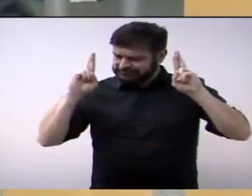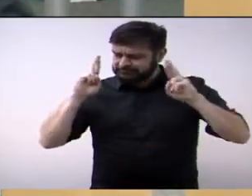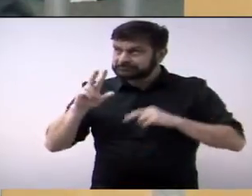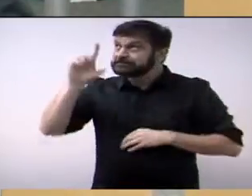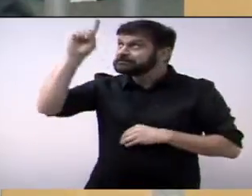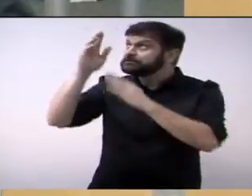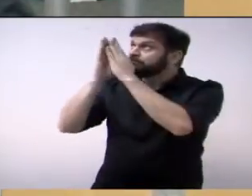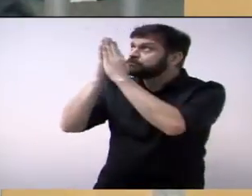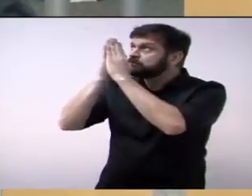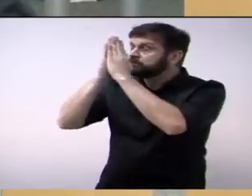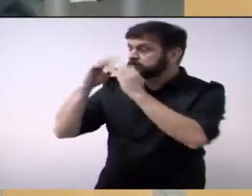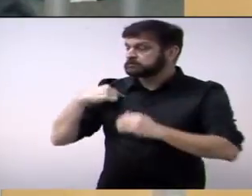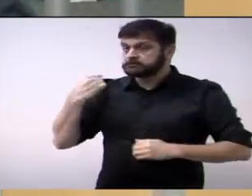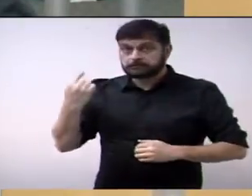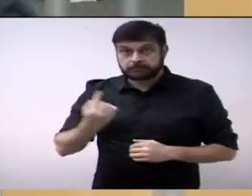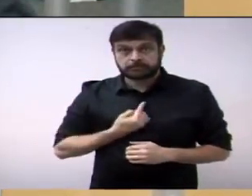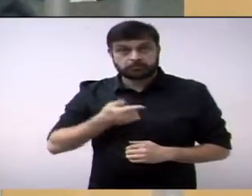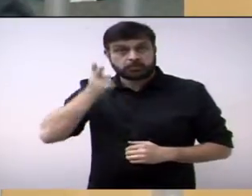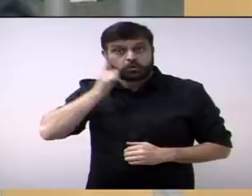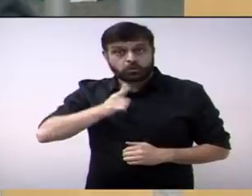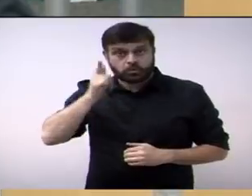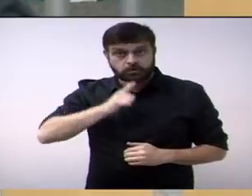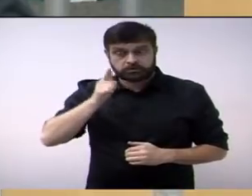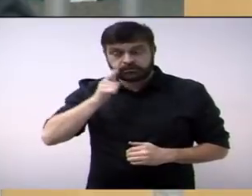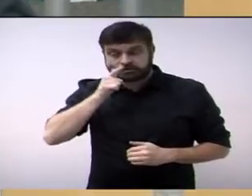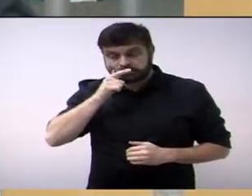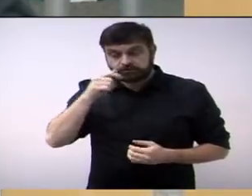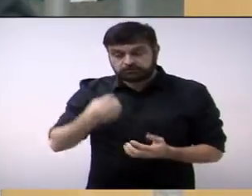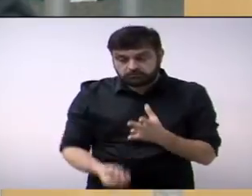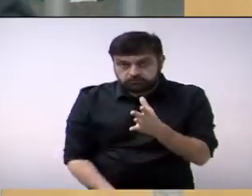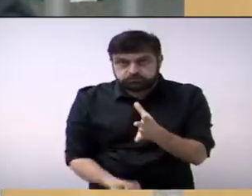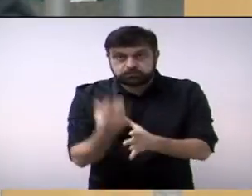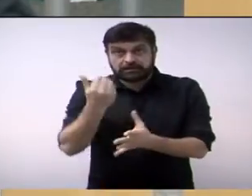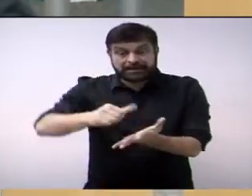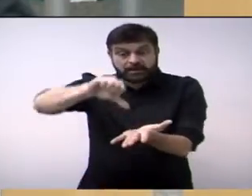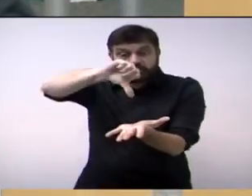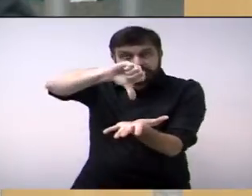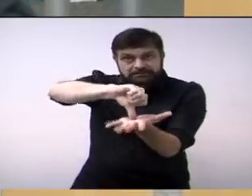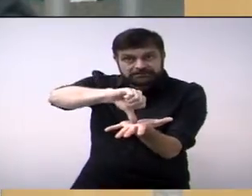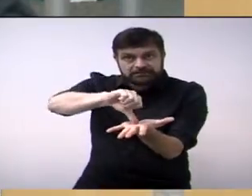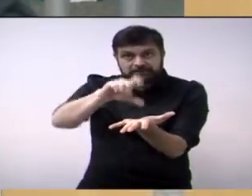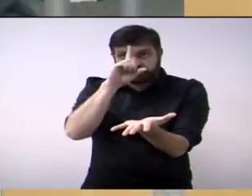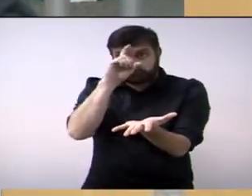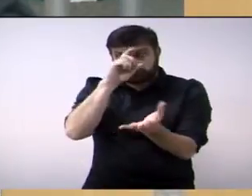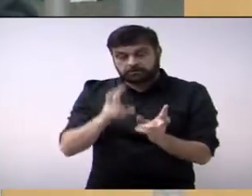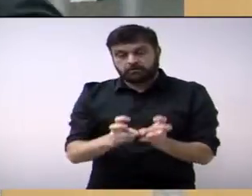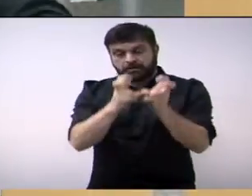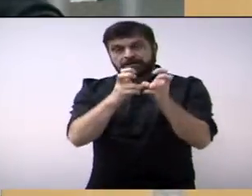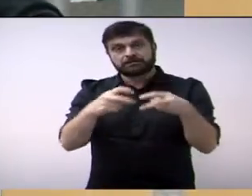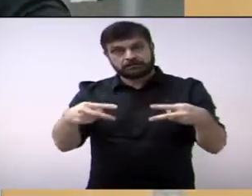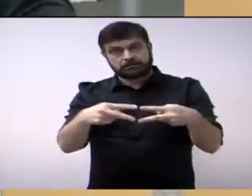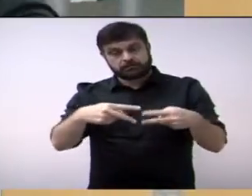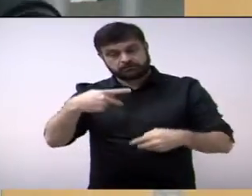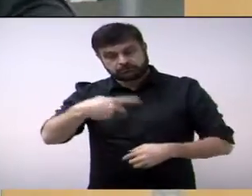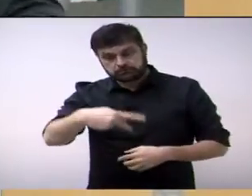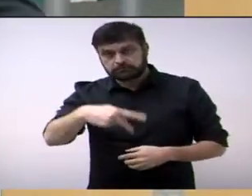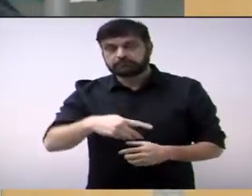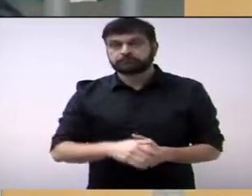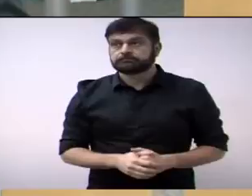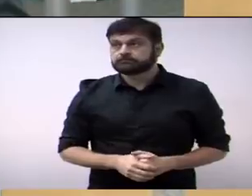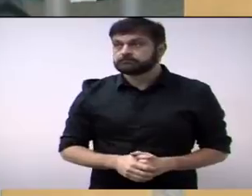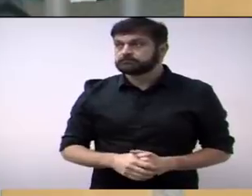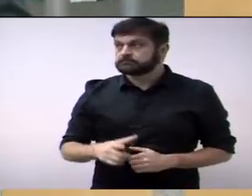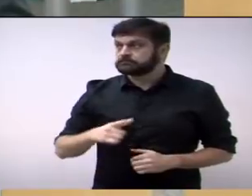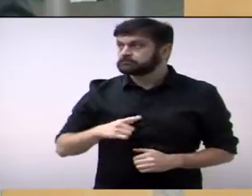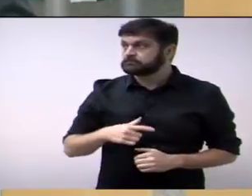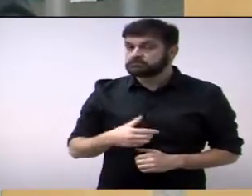tudo dê certo e nós conseguimos, para que a gente consiga trazer essa unidade para cá. Fica registrado, então, aqui a presença hoje do senhor